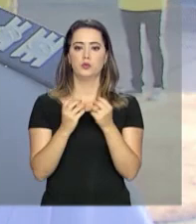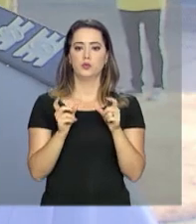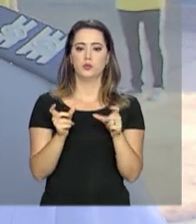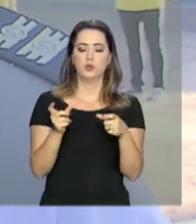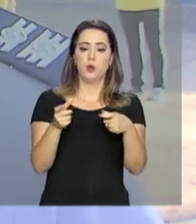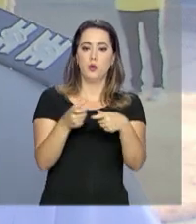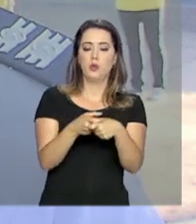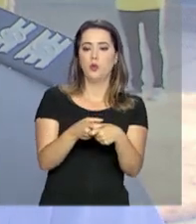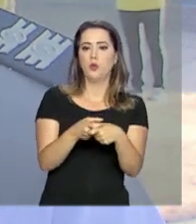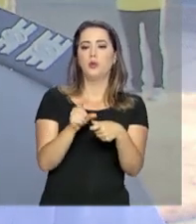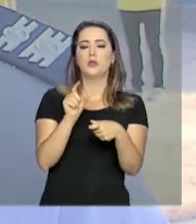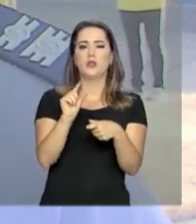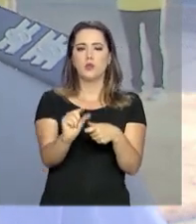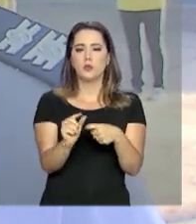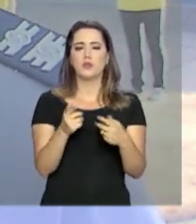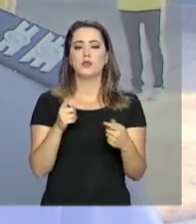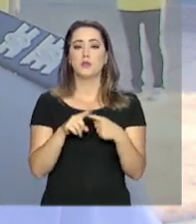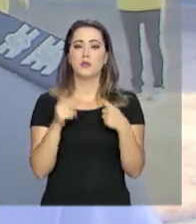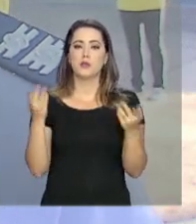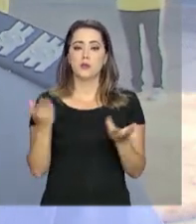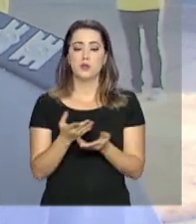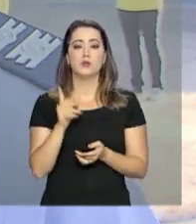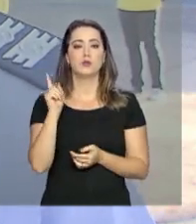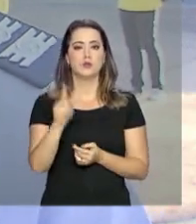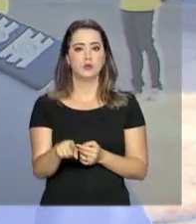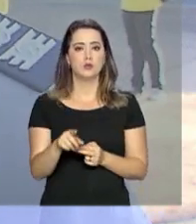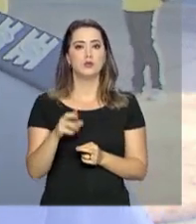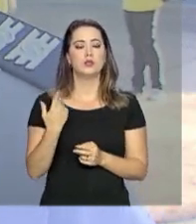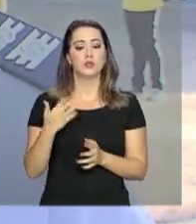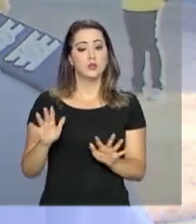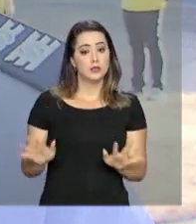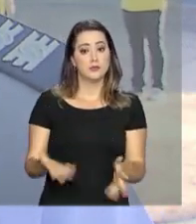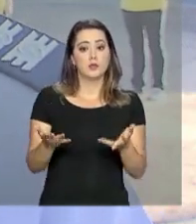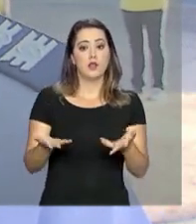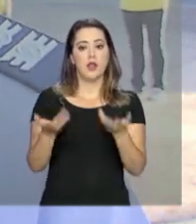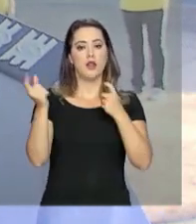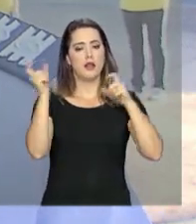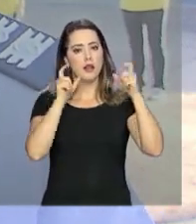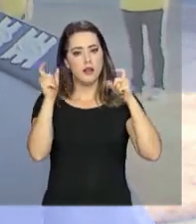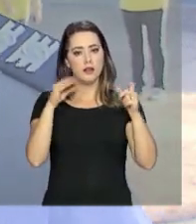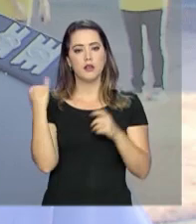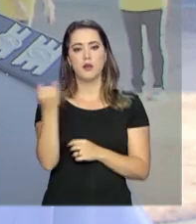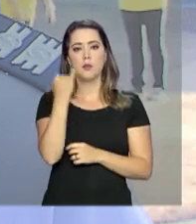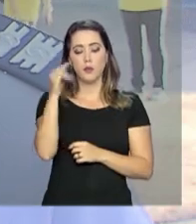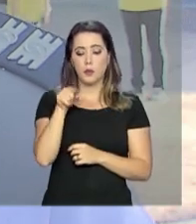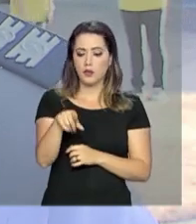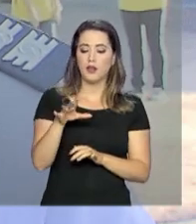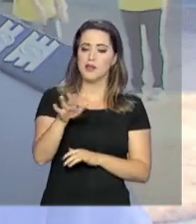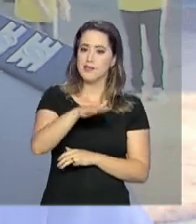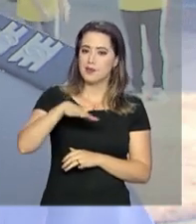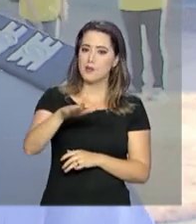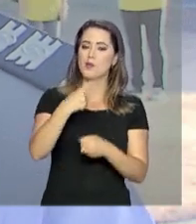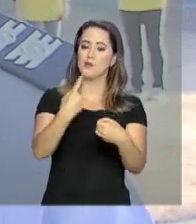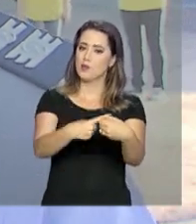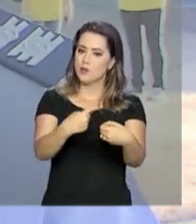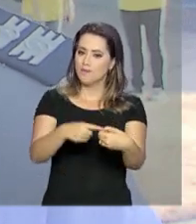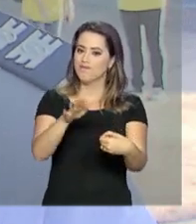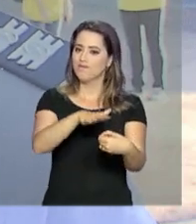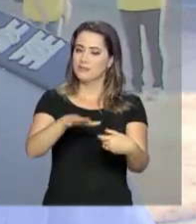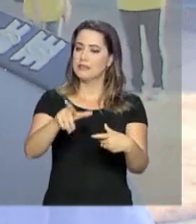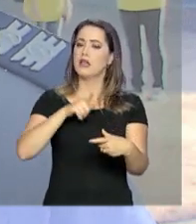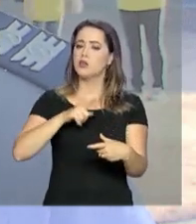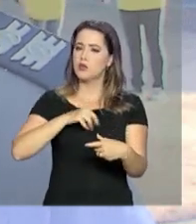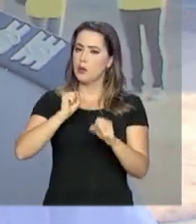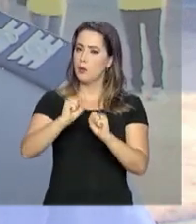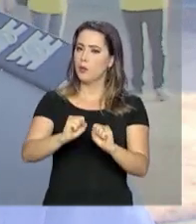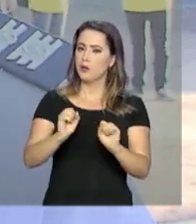de comunidades menores mas hoje é despertar a capacidade dessas pessoas desses nessas